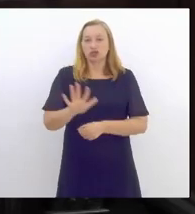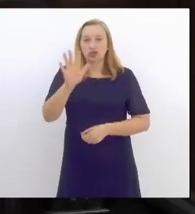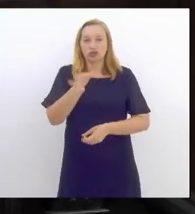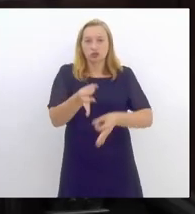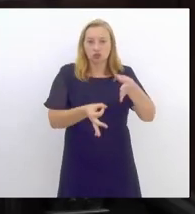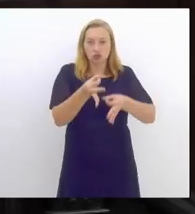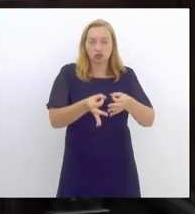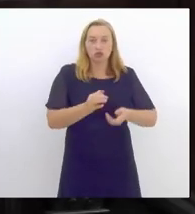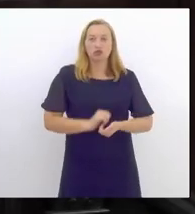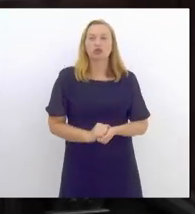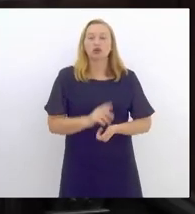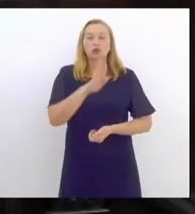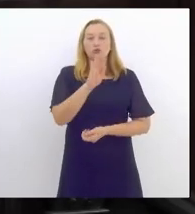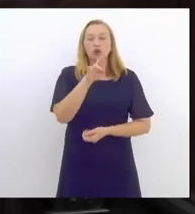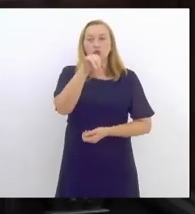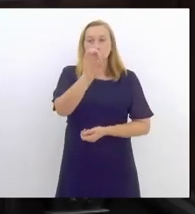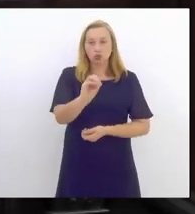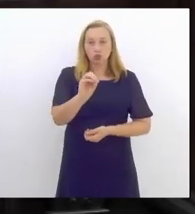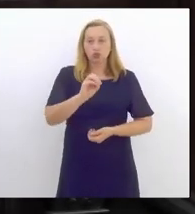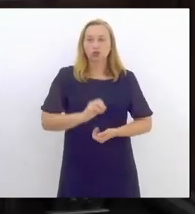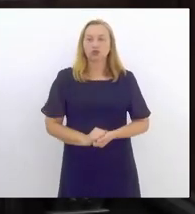O senhor Bruno Dubê,